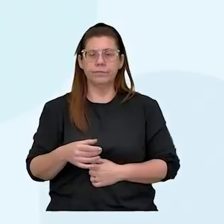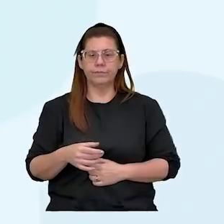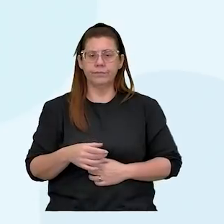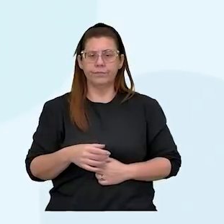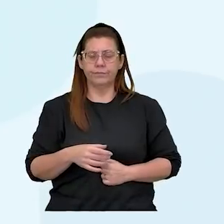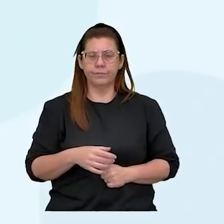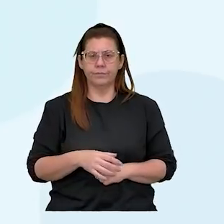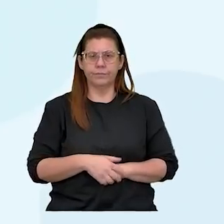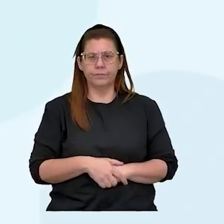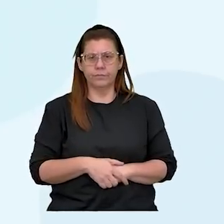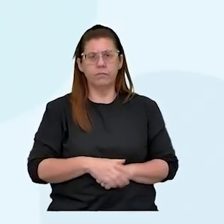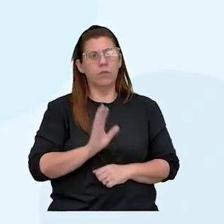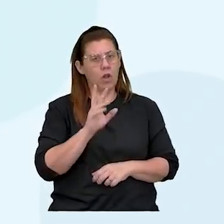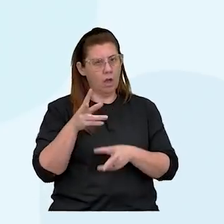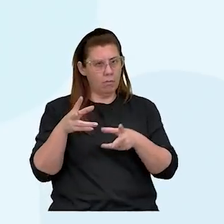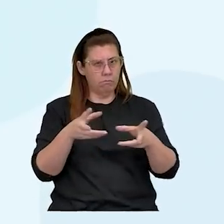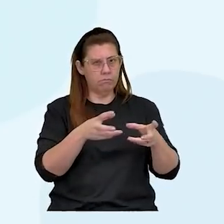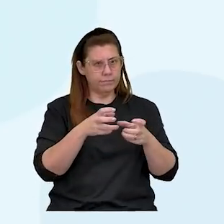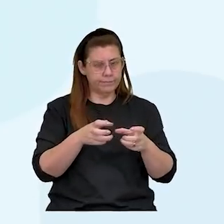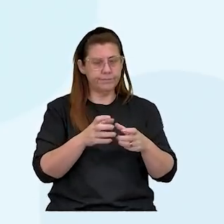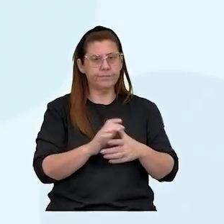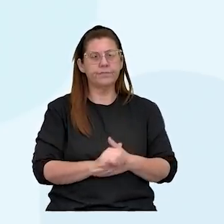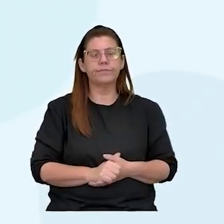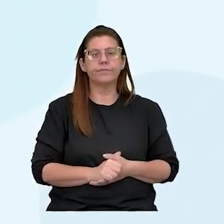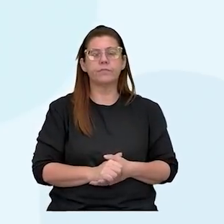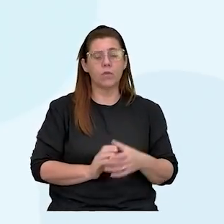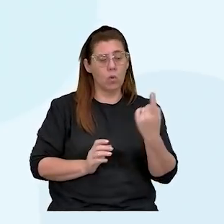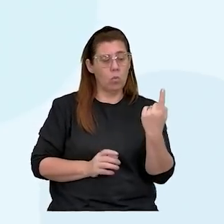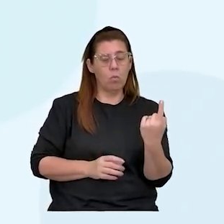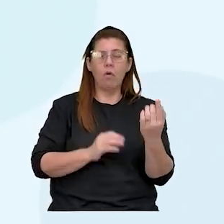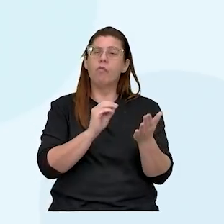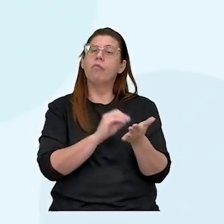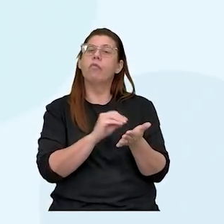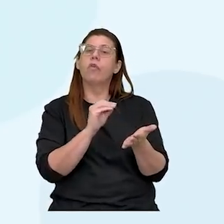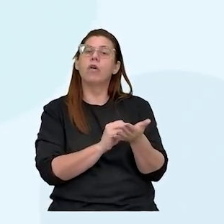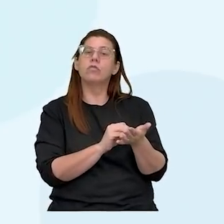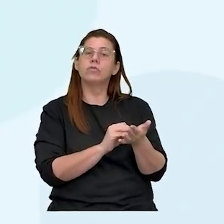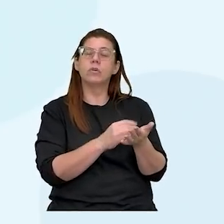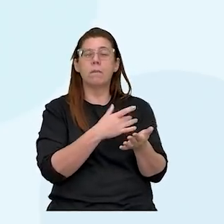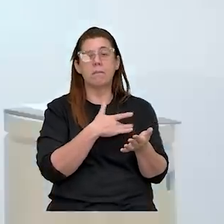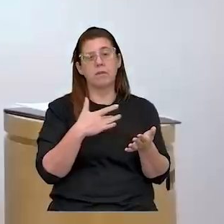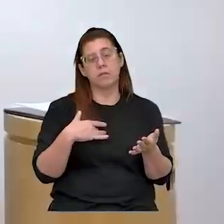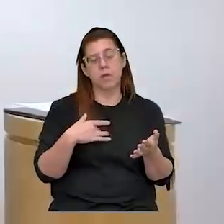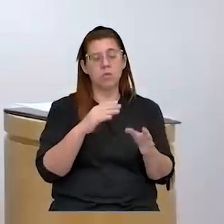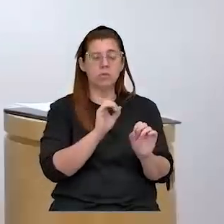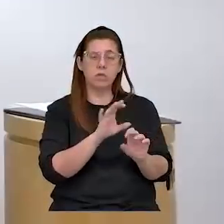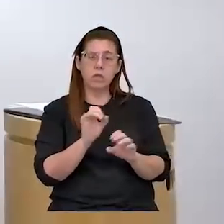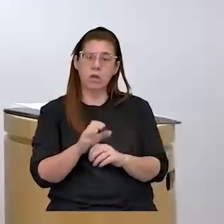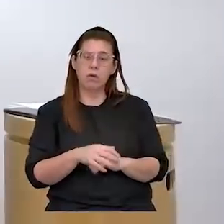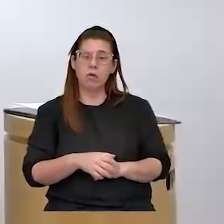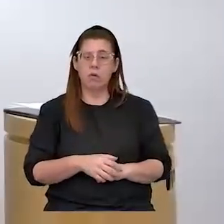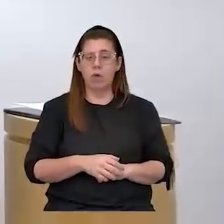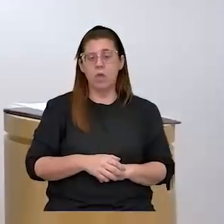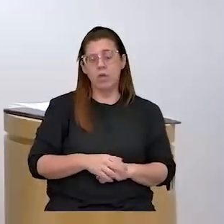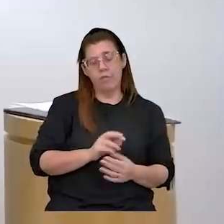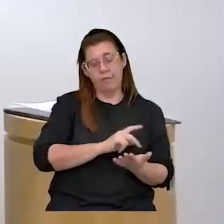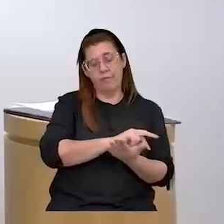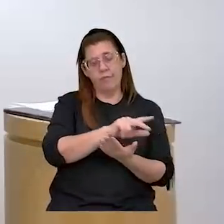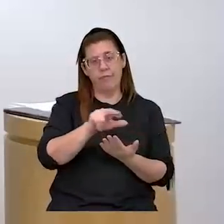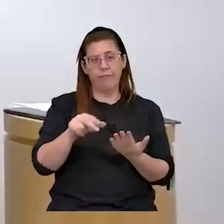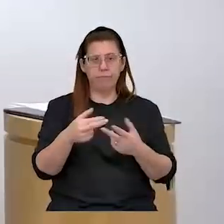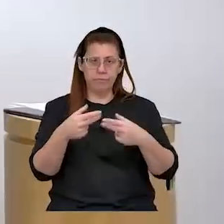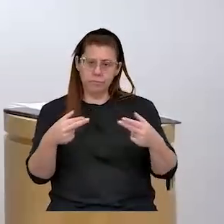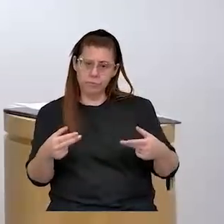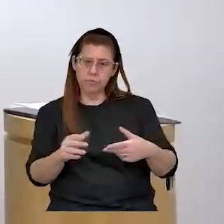de ligação. Já percebemos que a gente está falando que só uma coisa que falta. Precisa de saúde, educação e outros aspectos.